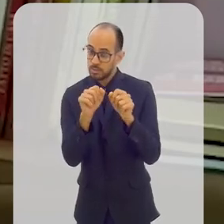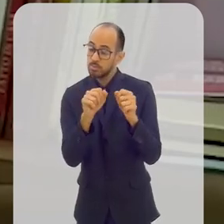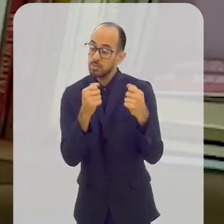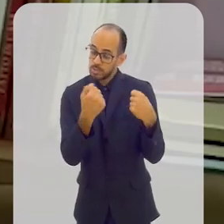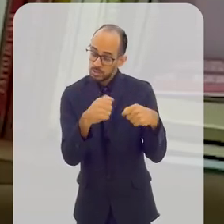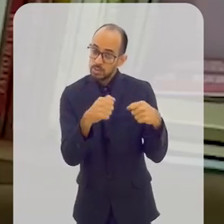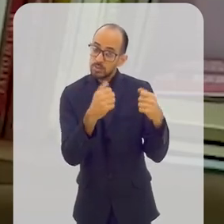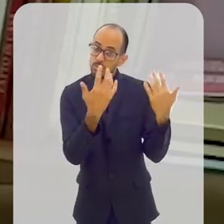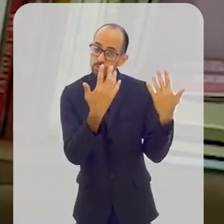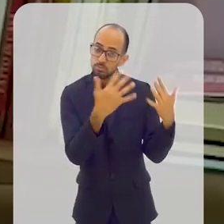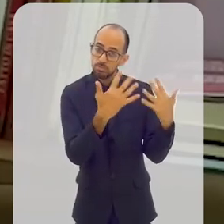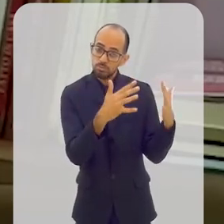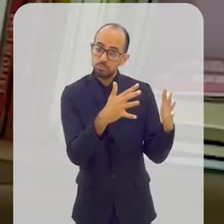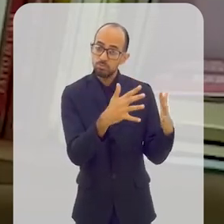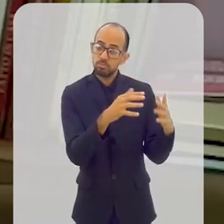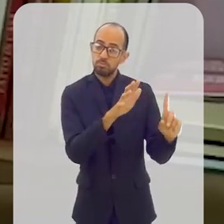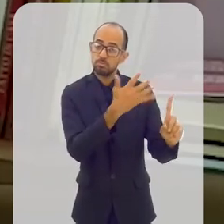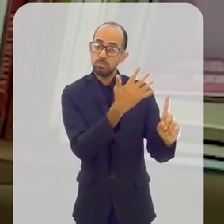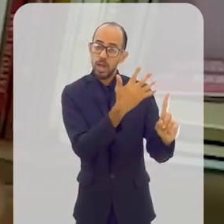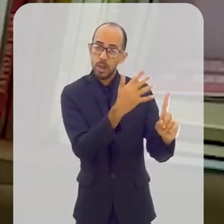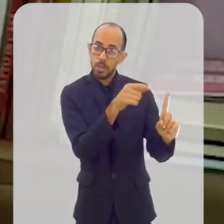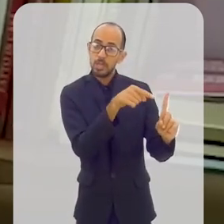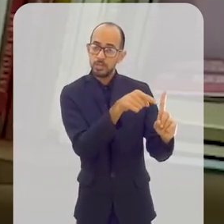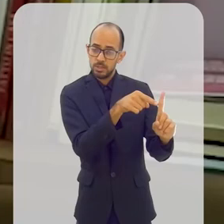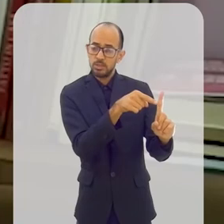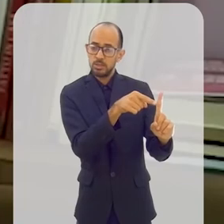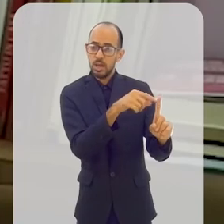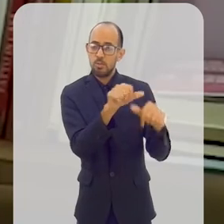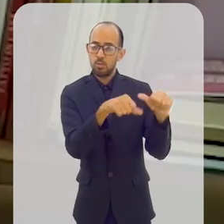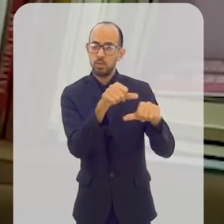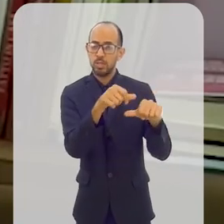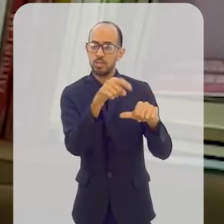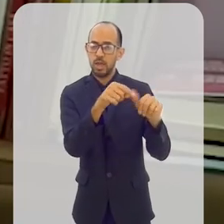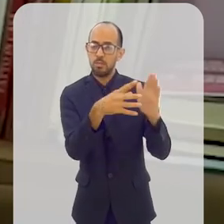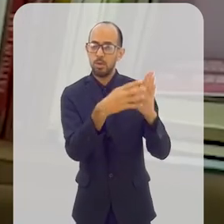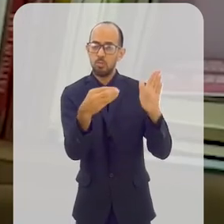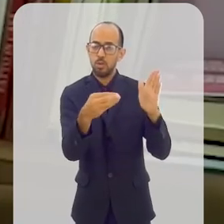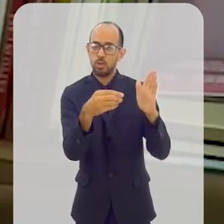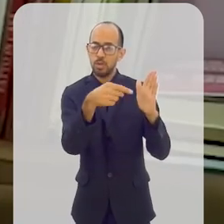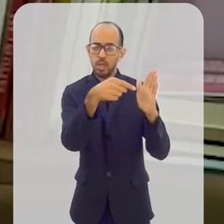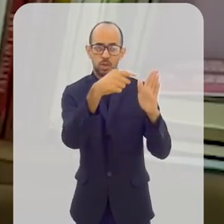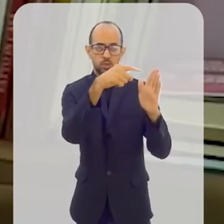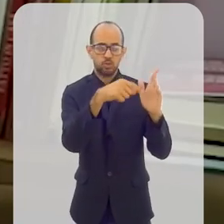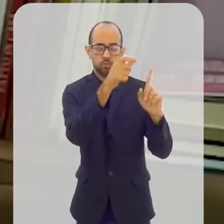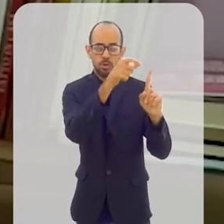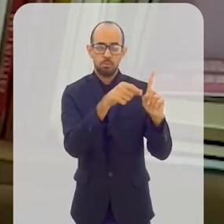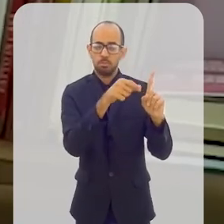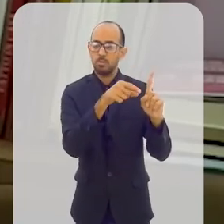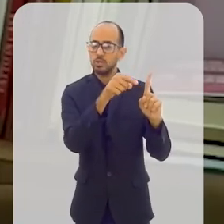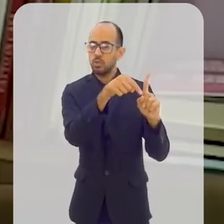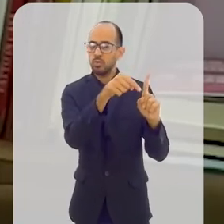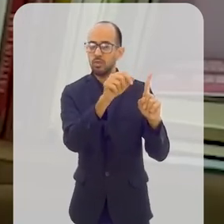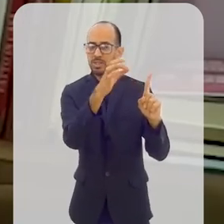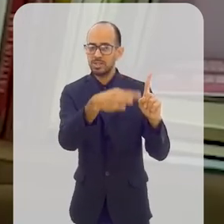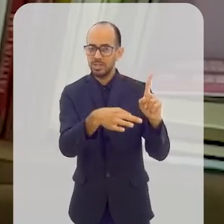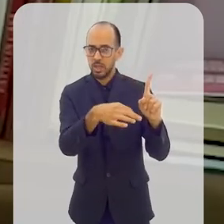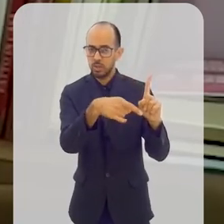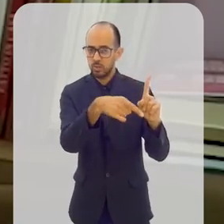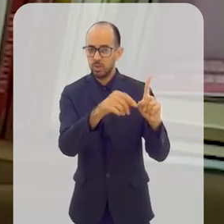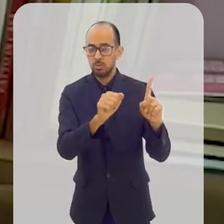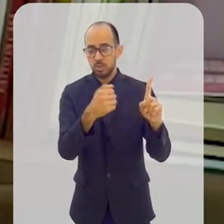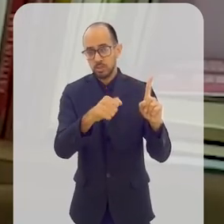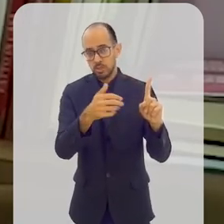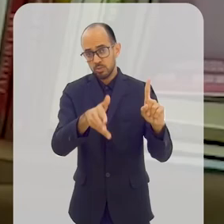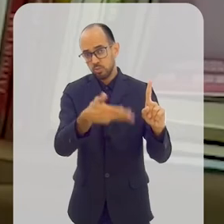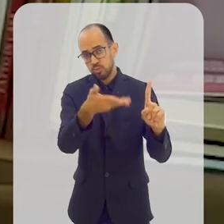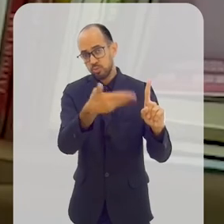nosso reconhecimento. A mudança vai vir pelo exemplo. E eu preciso valorizar aqueles que promovem o